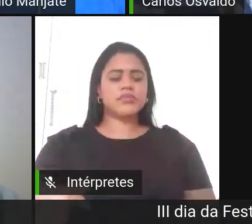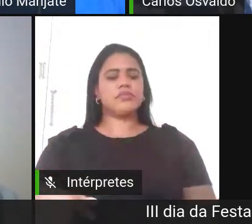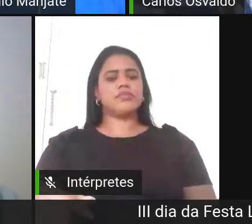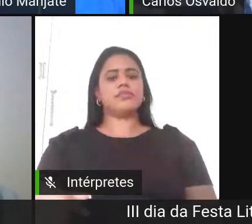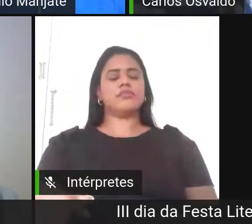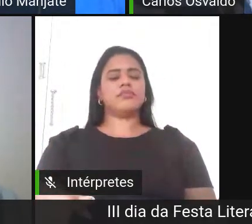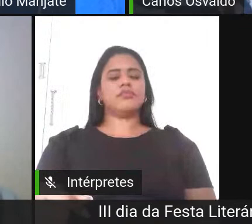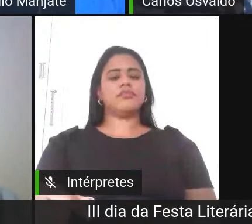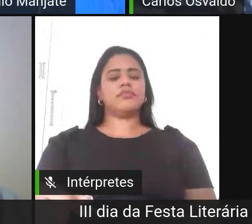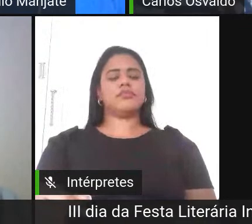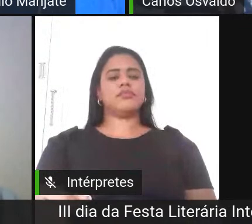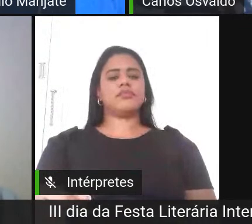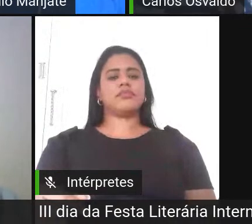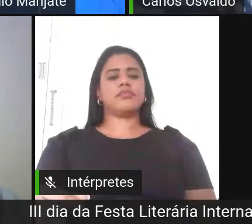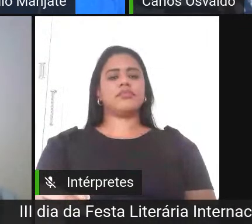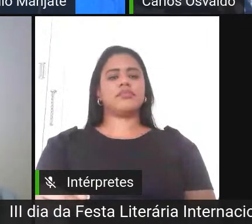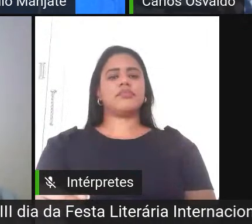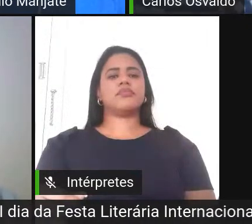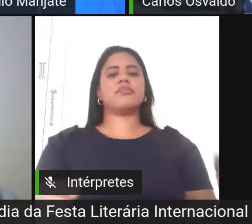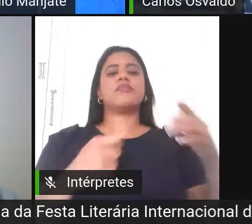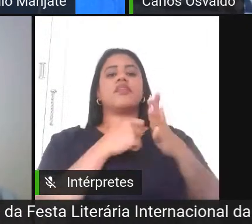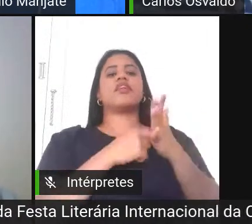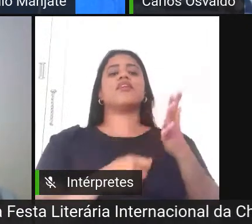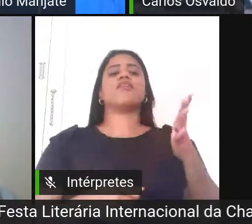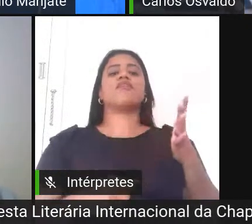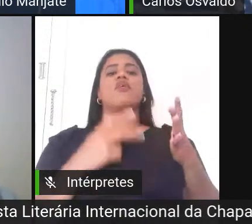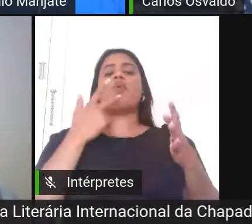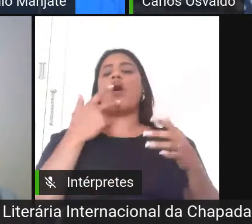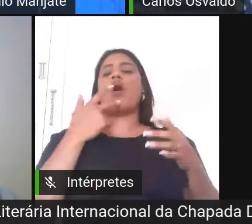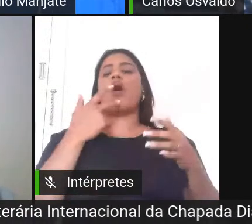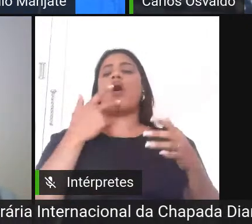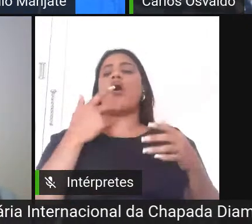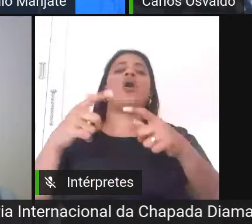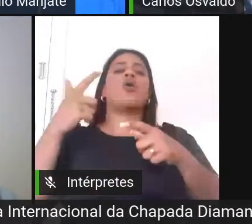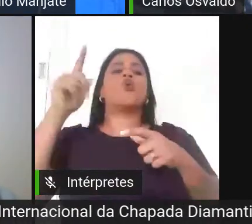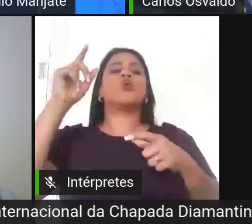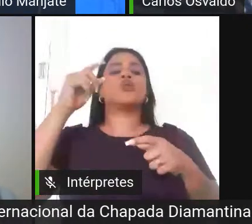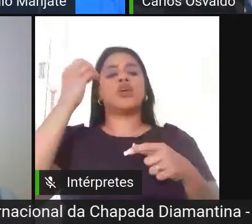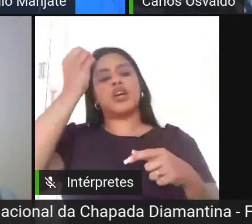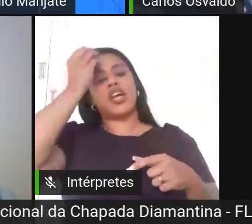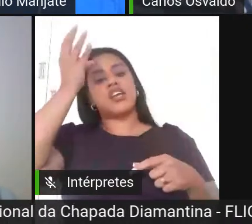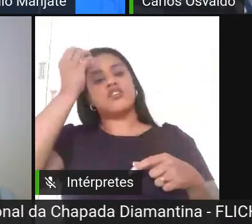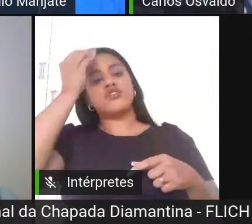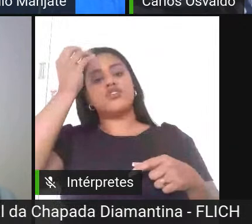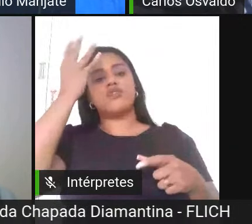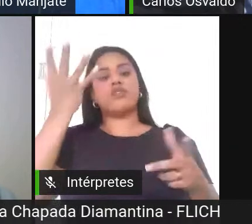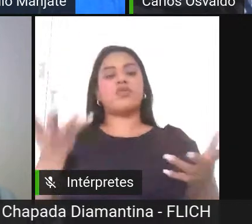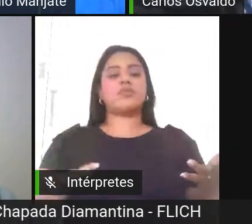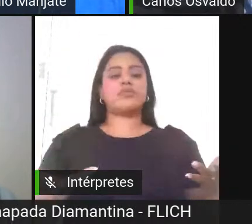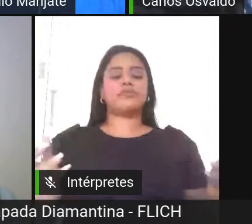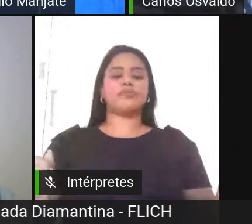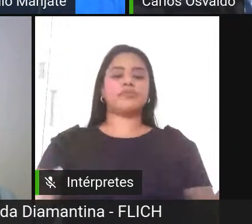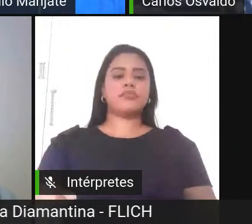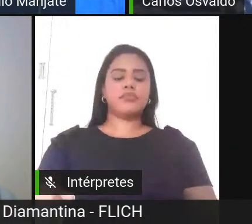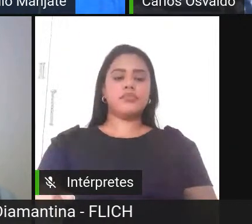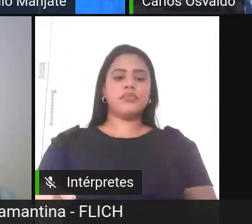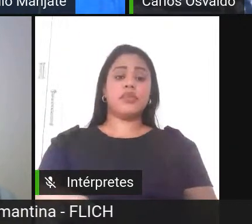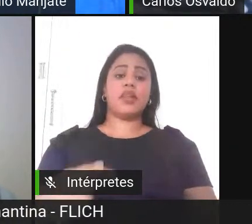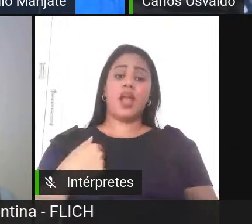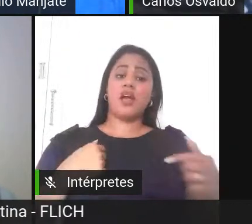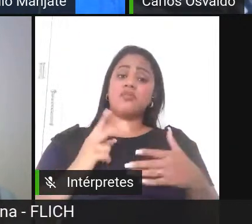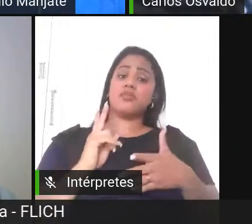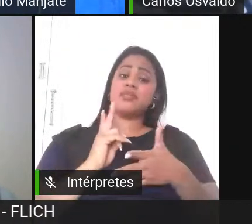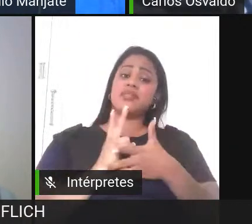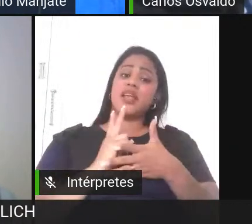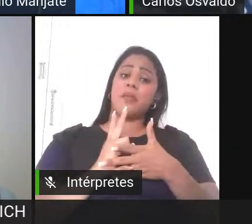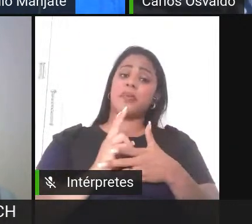nesse processo criativo? Sim, portanto, eu escrevo sempre para alguém. Portanto, o lugar do outro é sempre